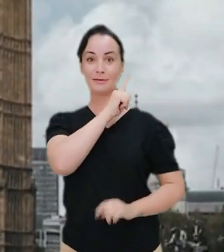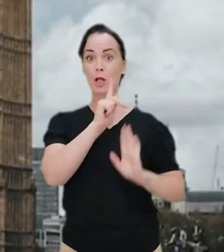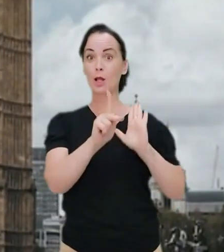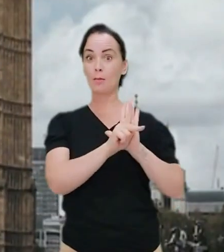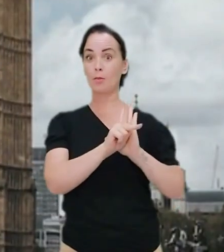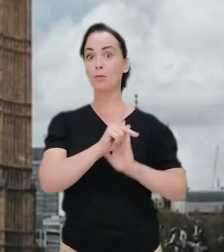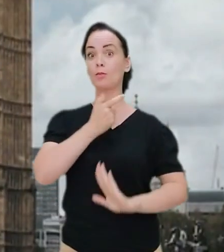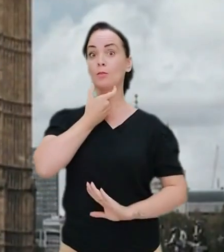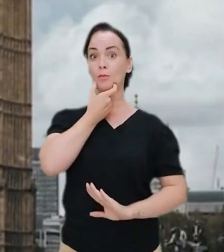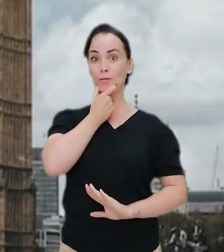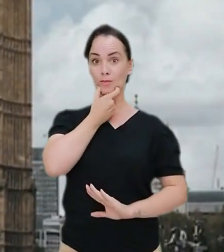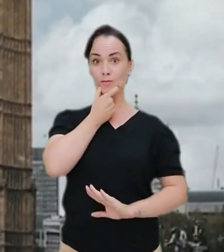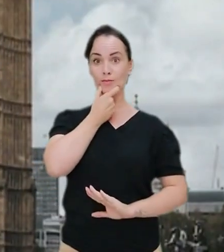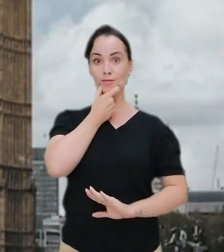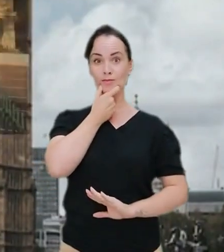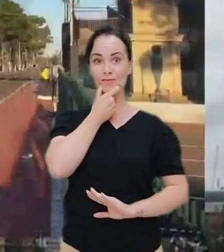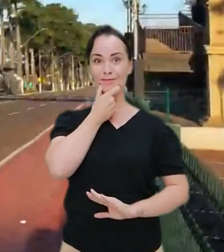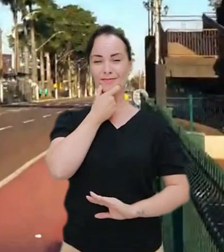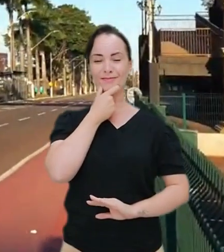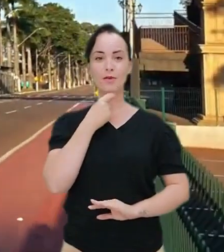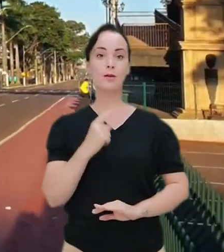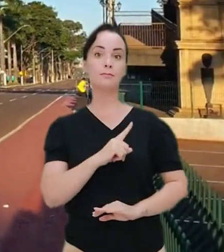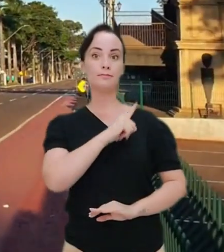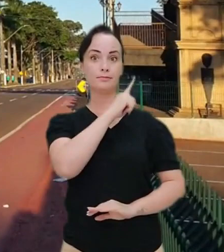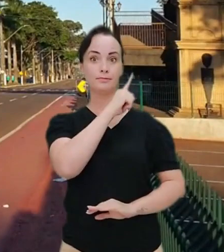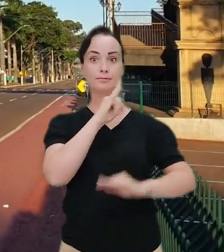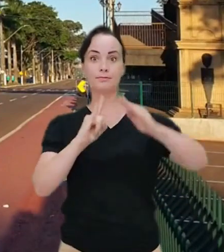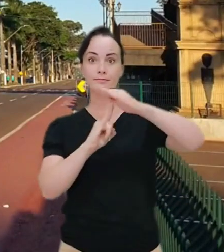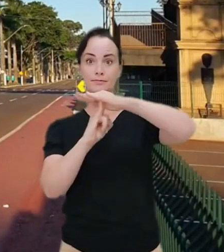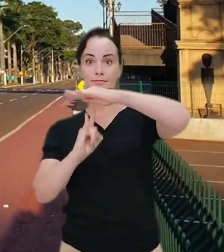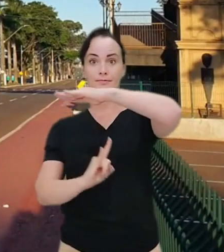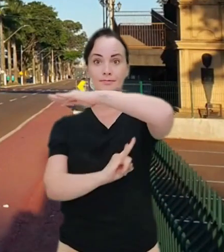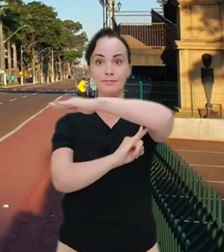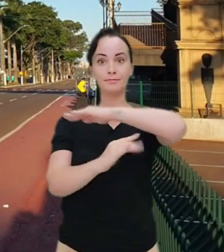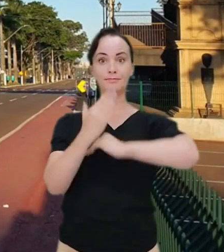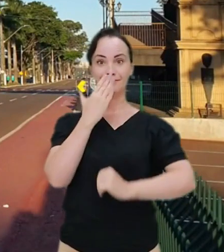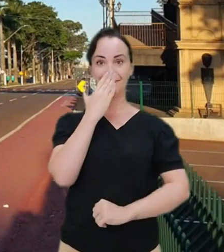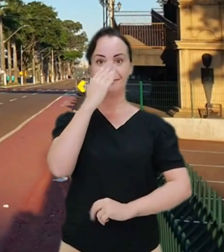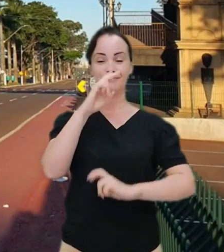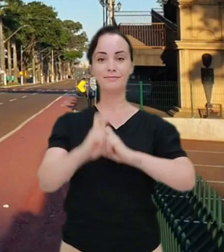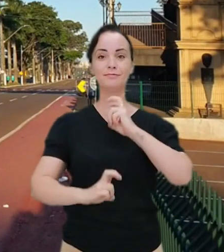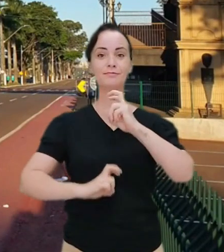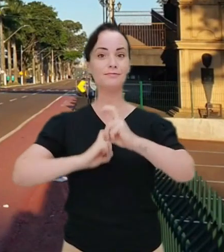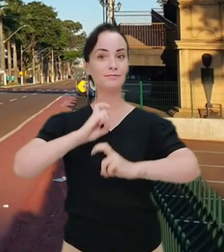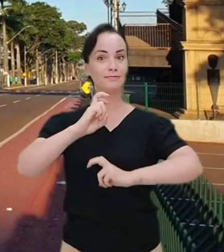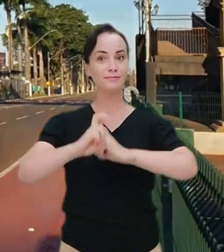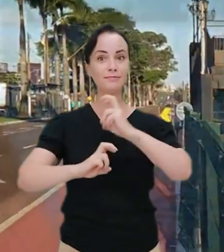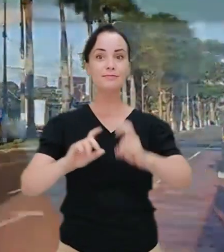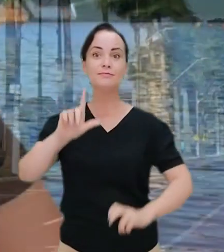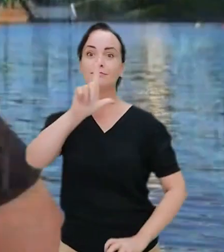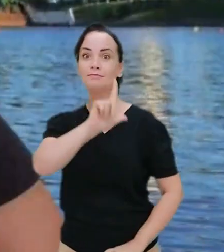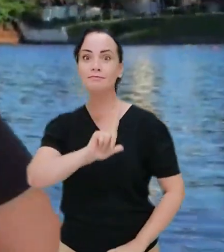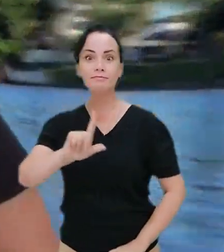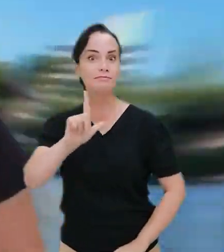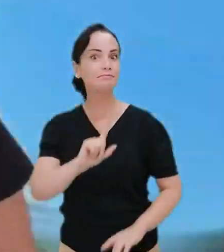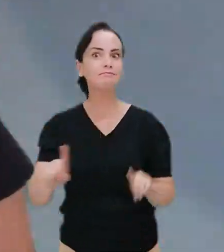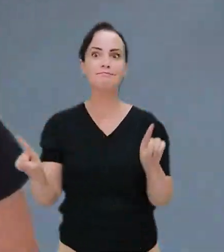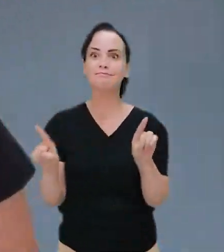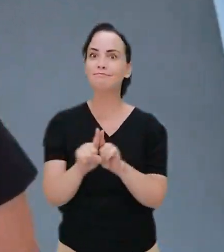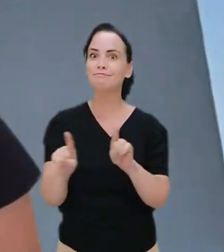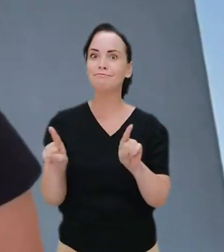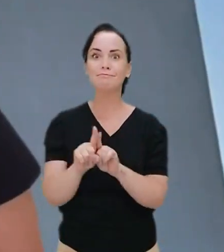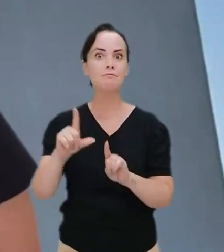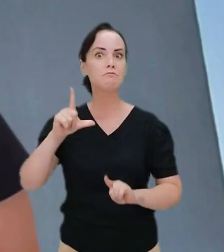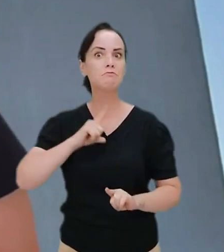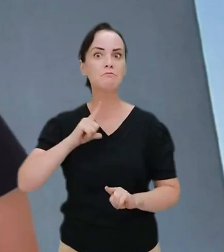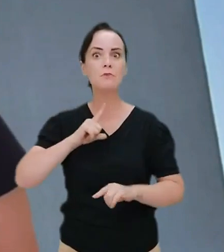de Londres. E essa é a imagem do portal em frente ao Parque Ney Braga. Londrina também tem